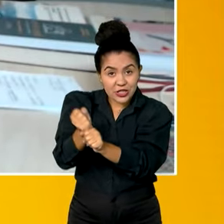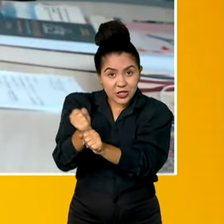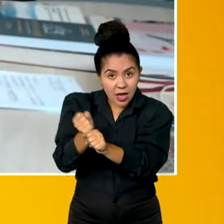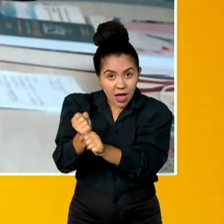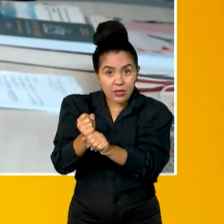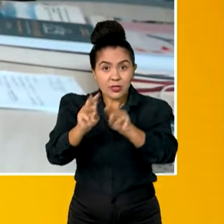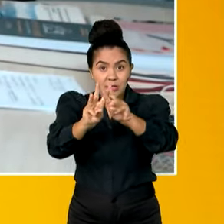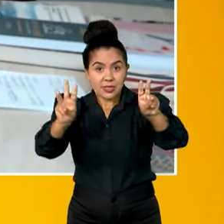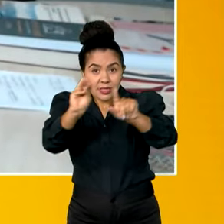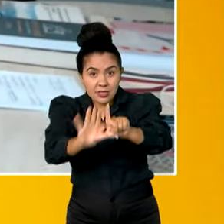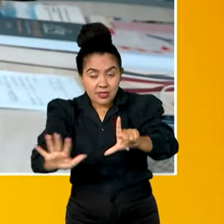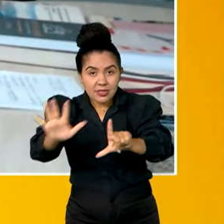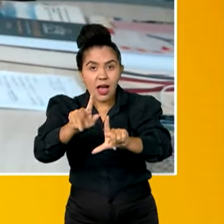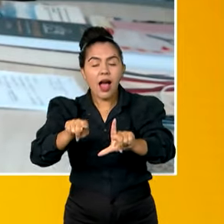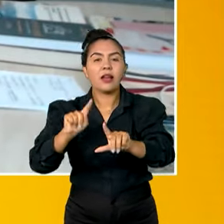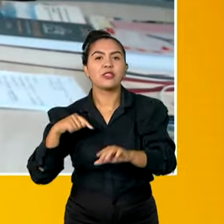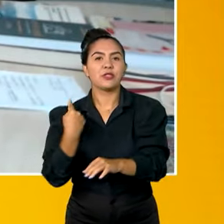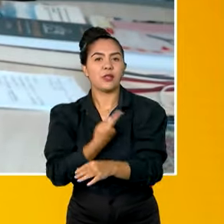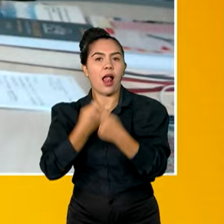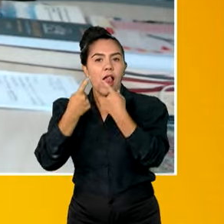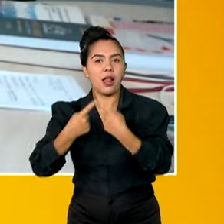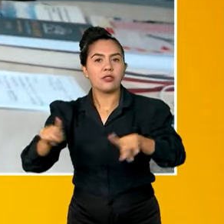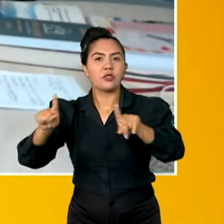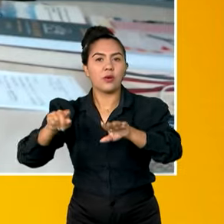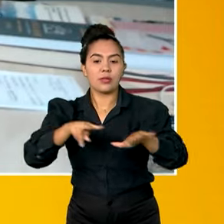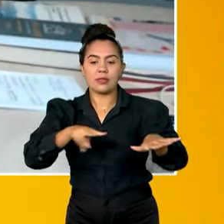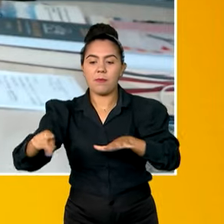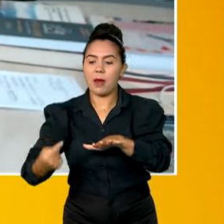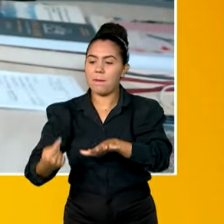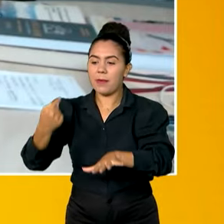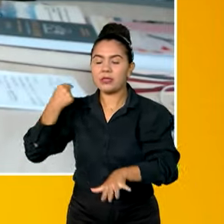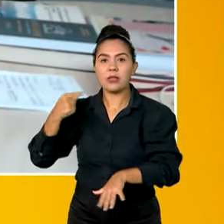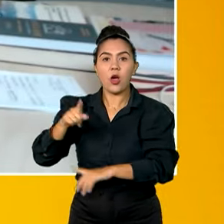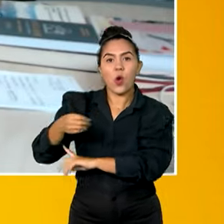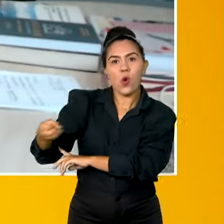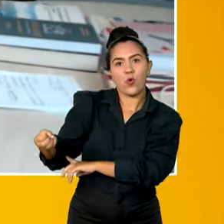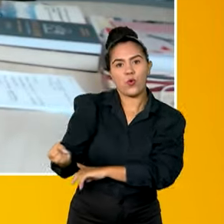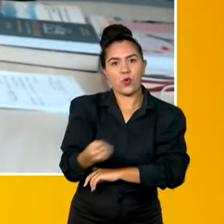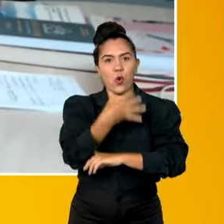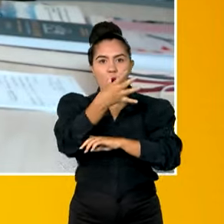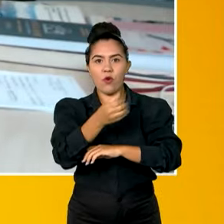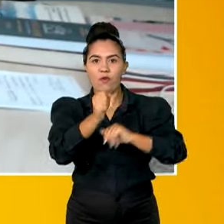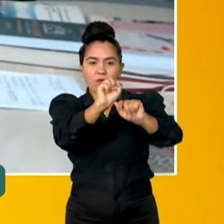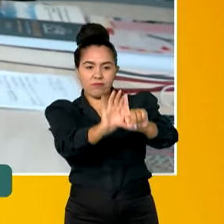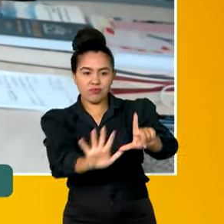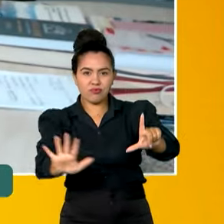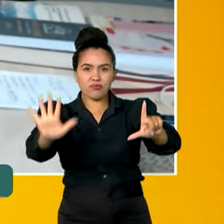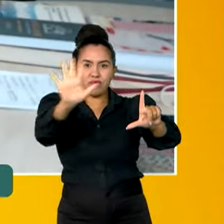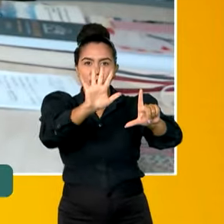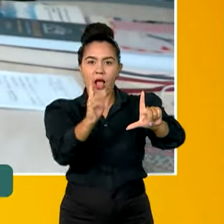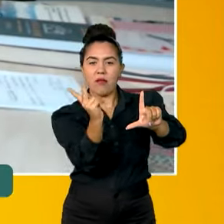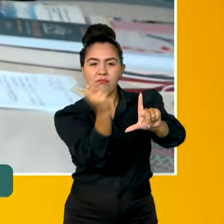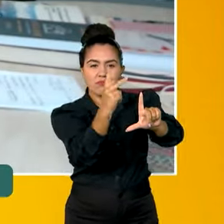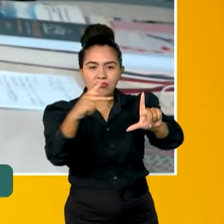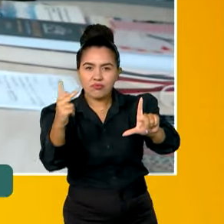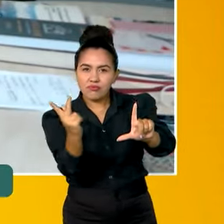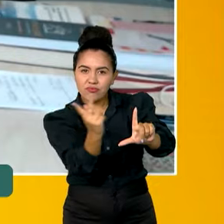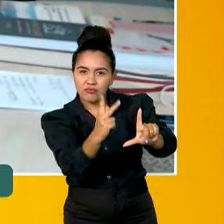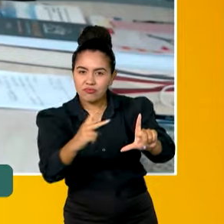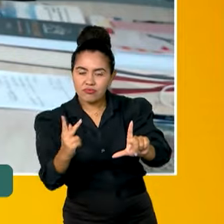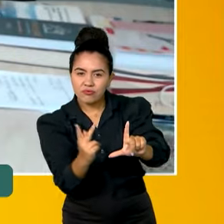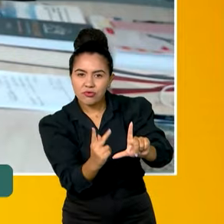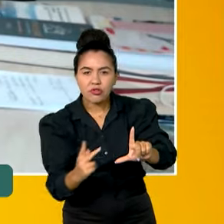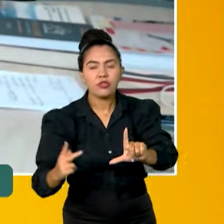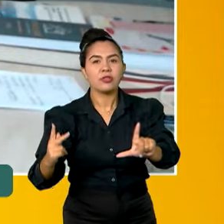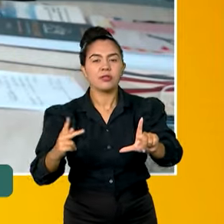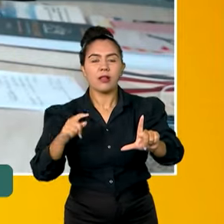Transparência, nós lançamos, na semana passada, um novo layout para o Portal da Transparência, que foi preparado a partir de